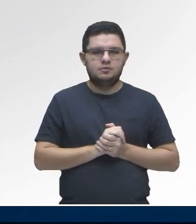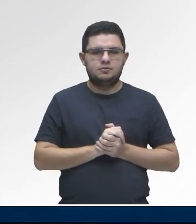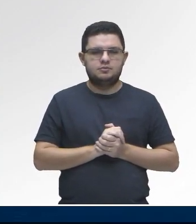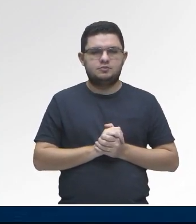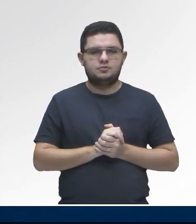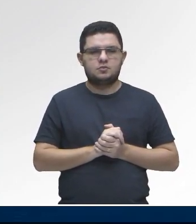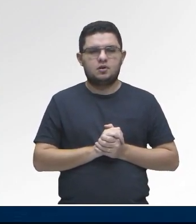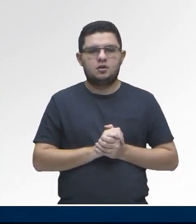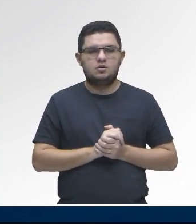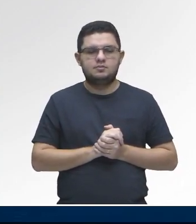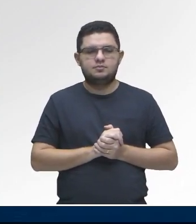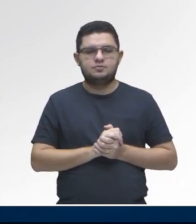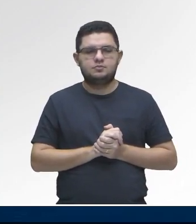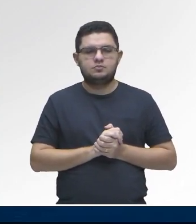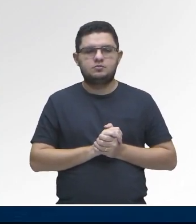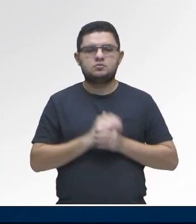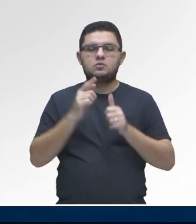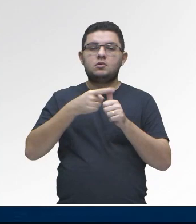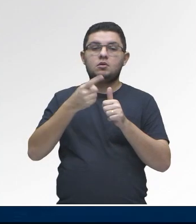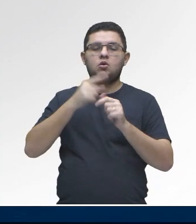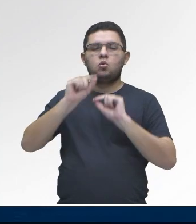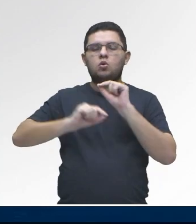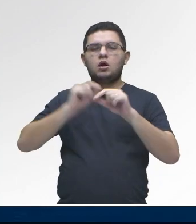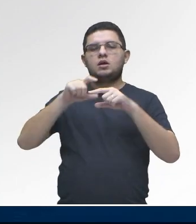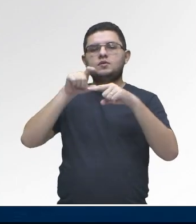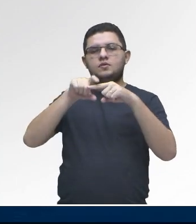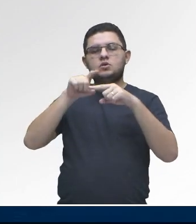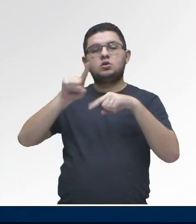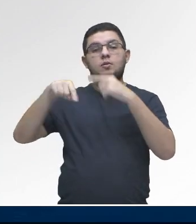E depois você resolveu a raiz.